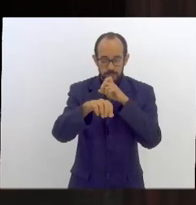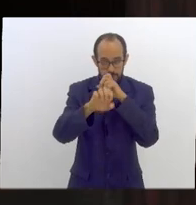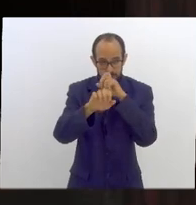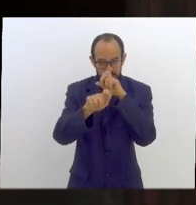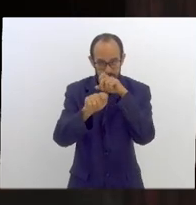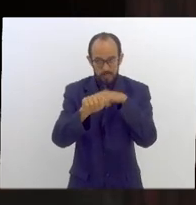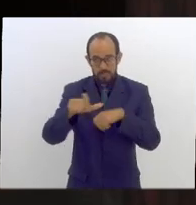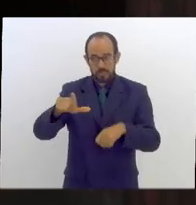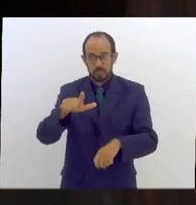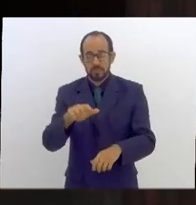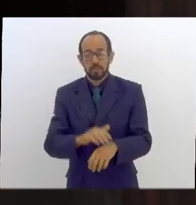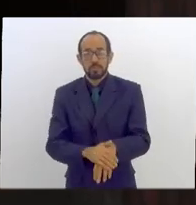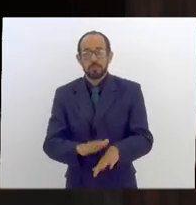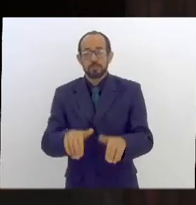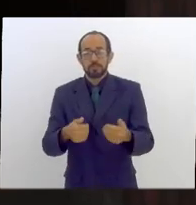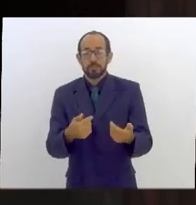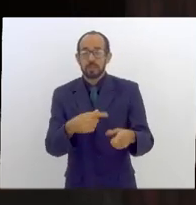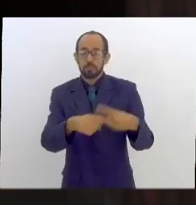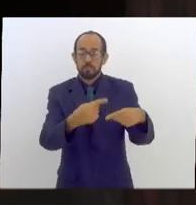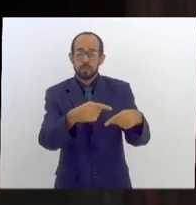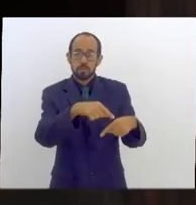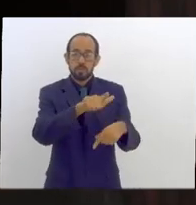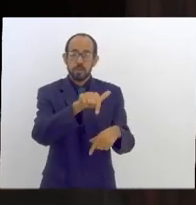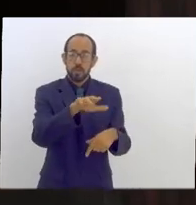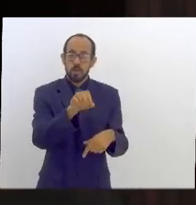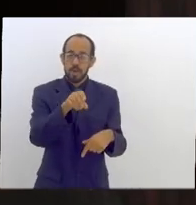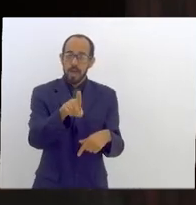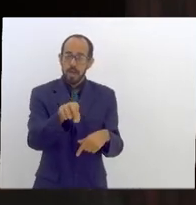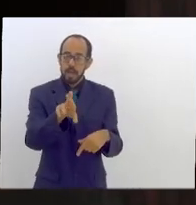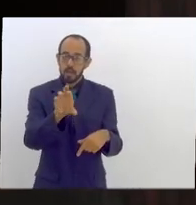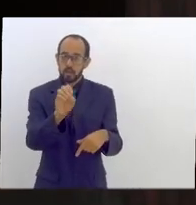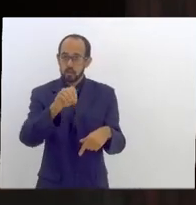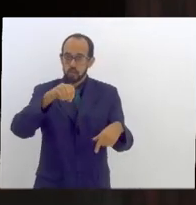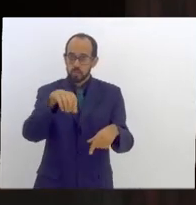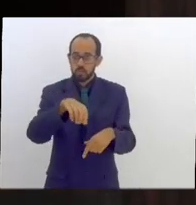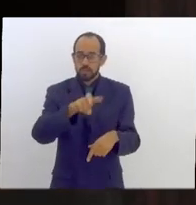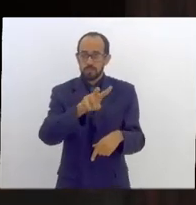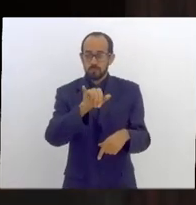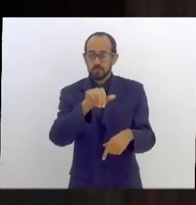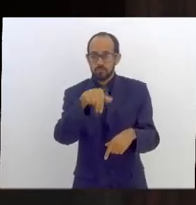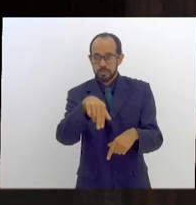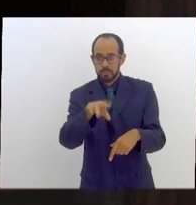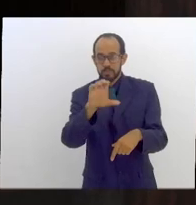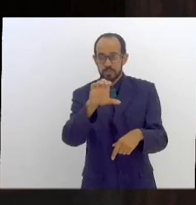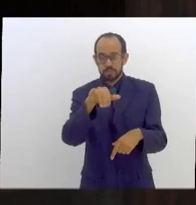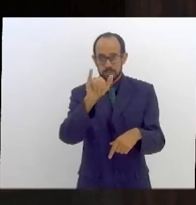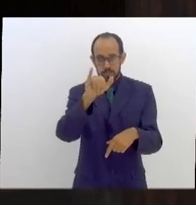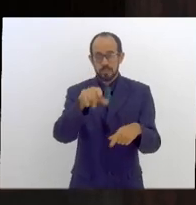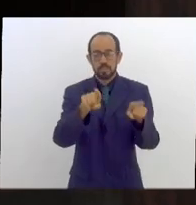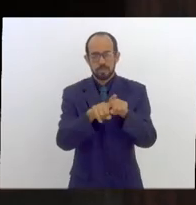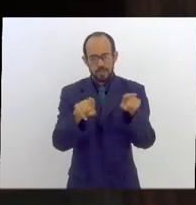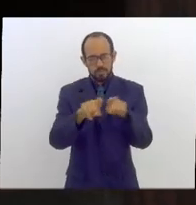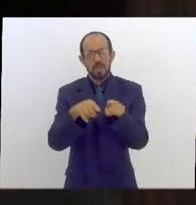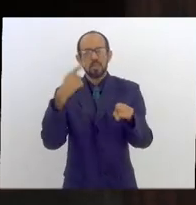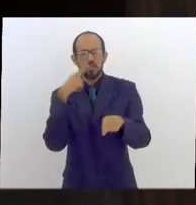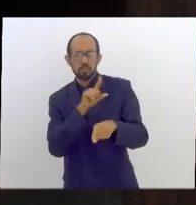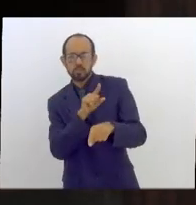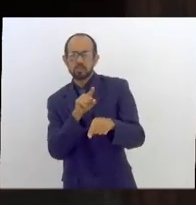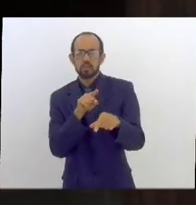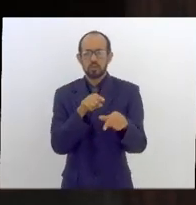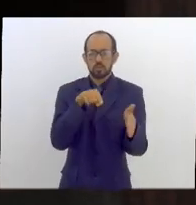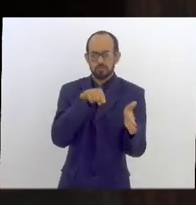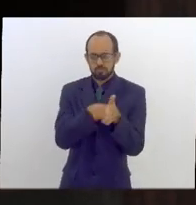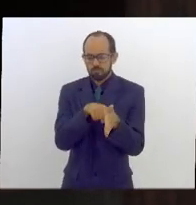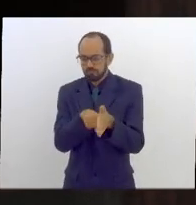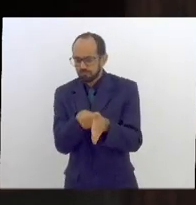período renascentista, Leonardo da Vinci também conseguiu desbravar os céus, em que pese todo o conhecimento e esforço que empenhou